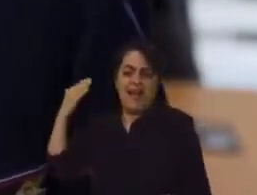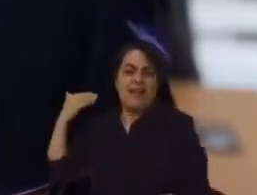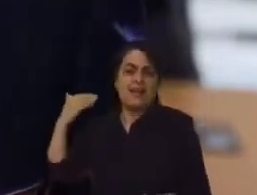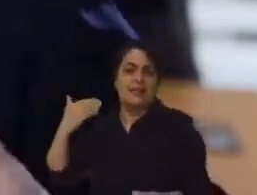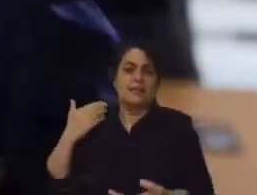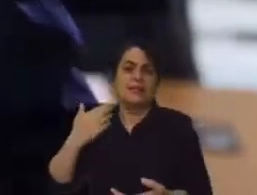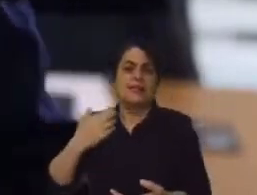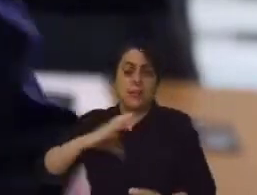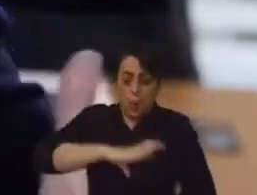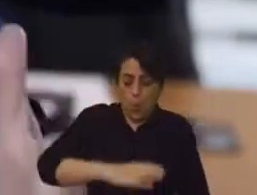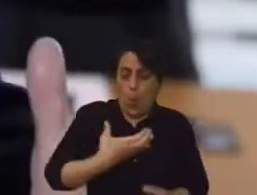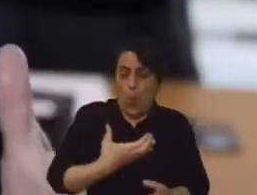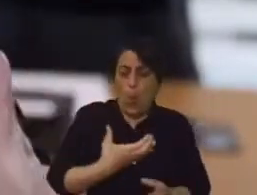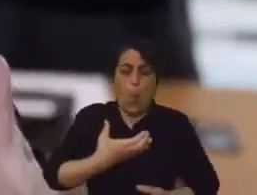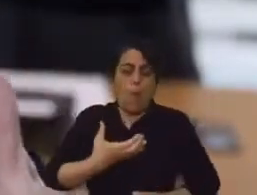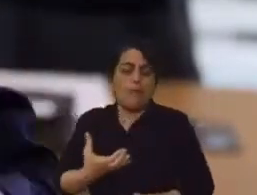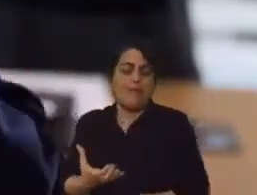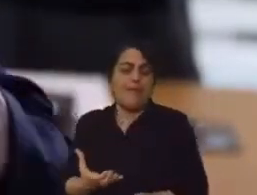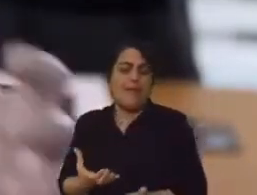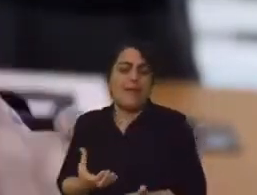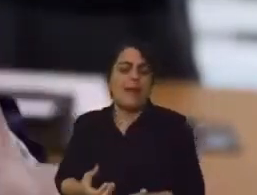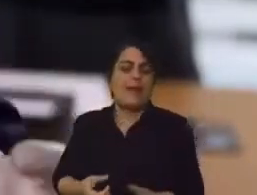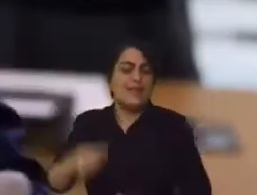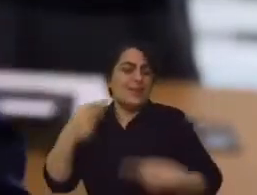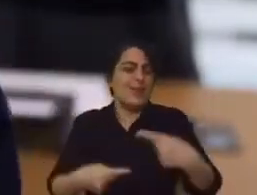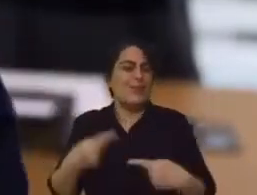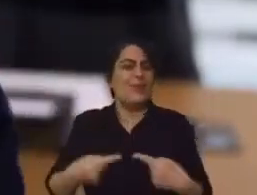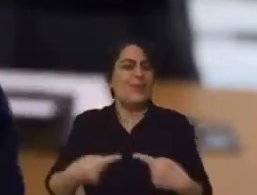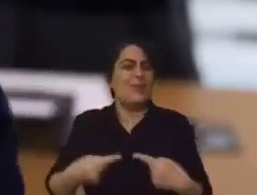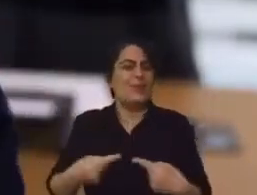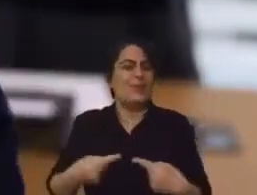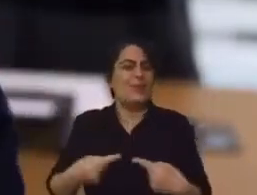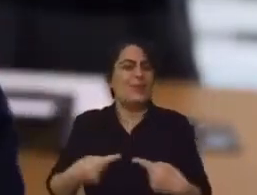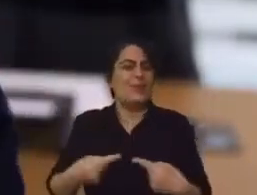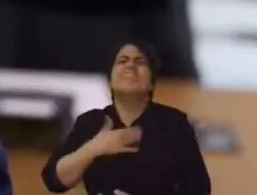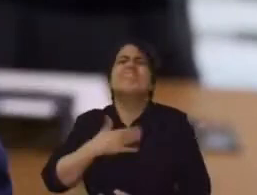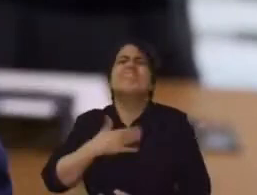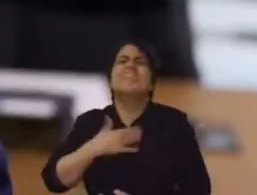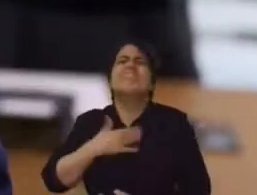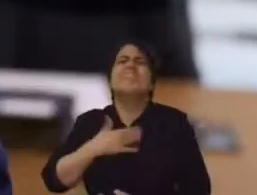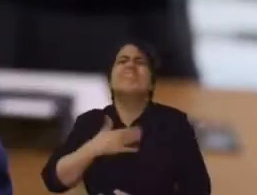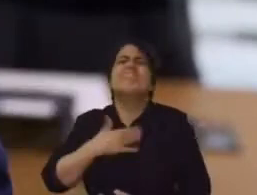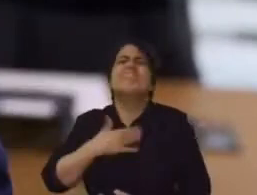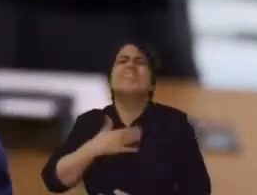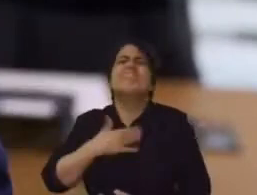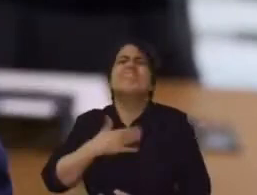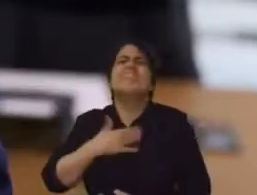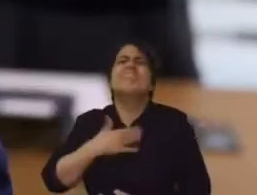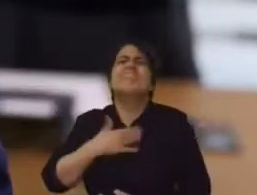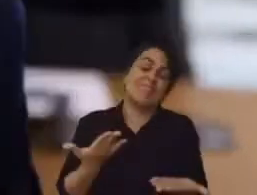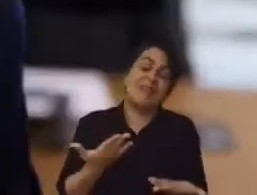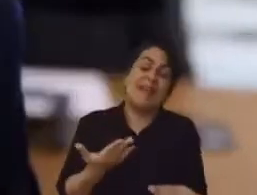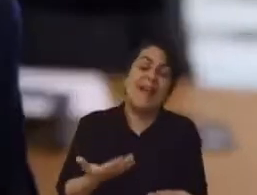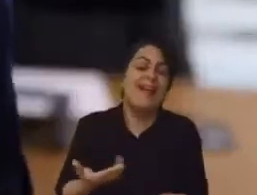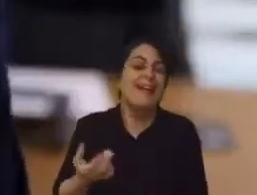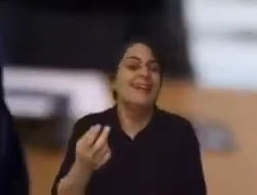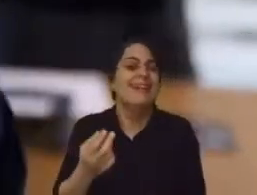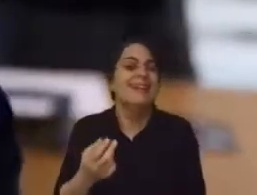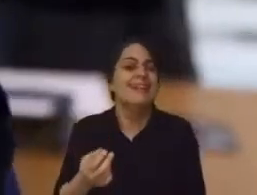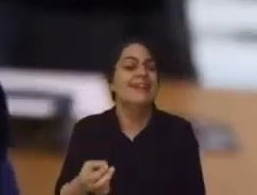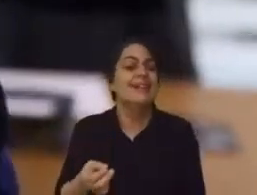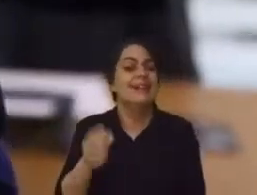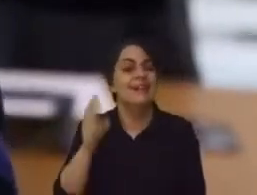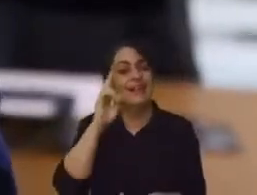disposição política, porque era muito gostoso, era muito gostoso. Eu te confesso, Sérgio, que eu fui dirigente